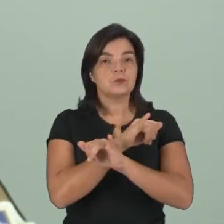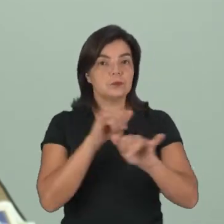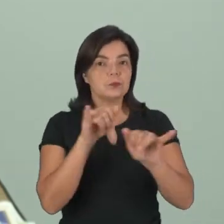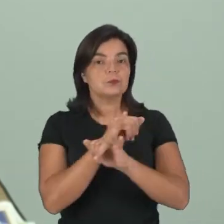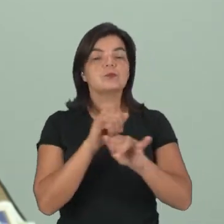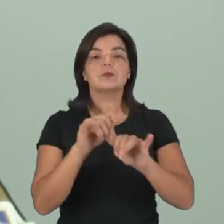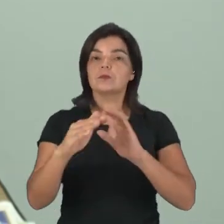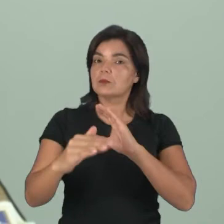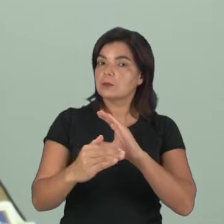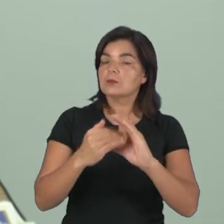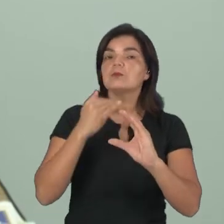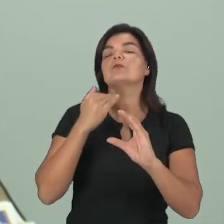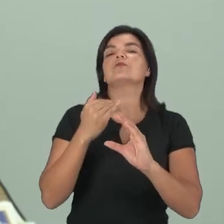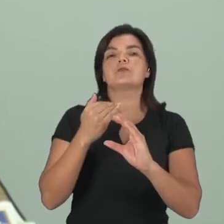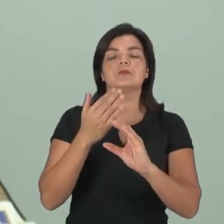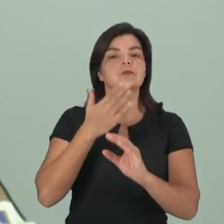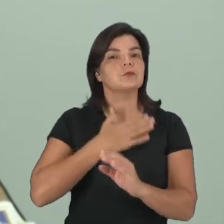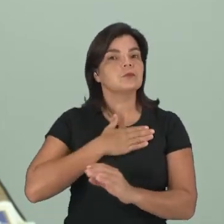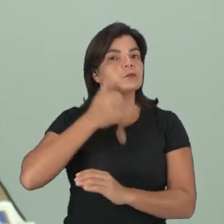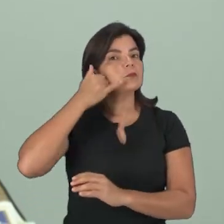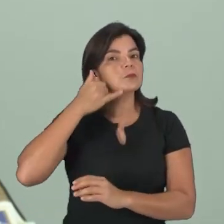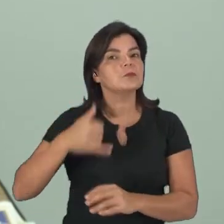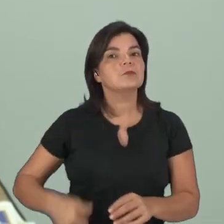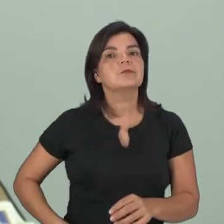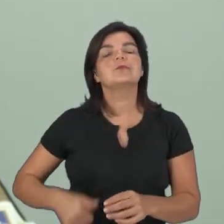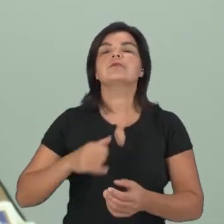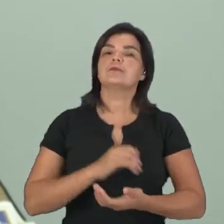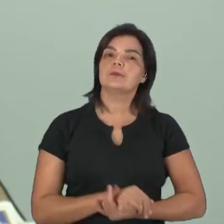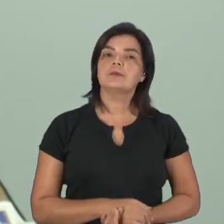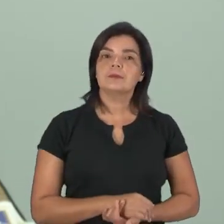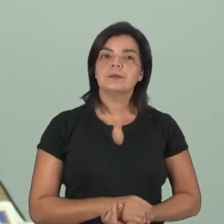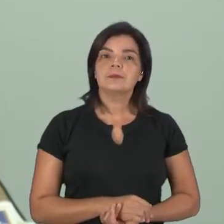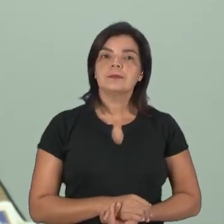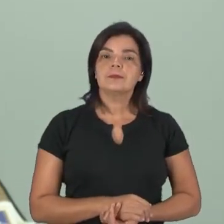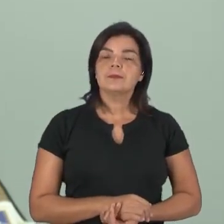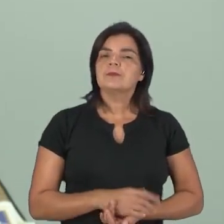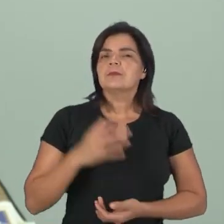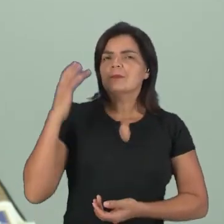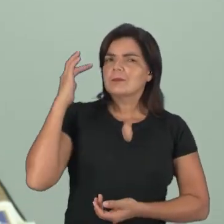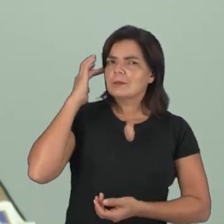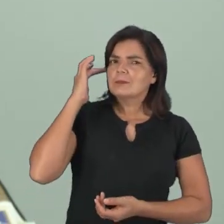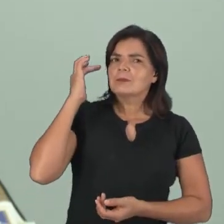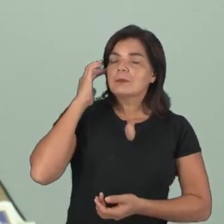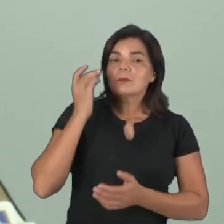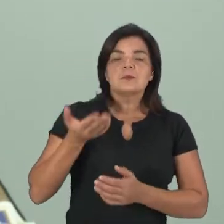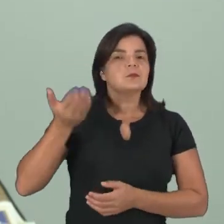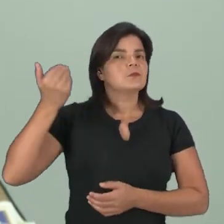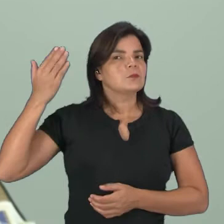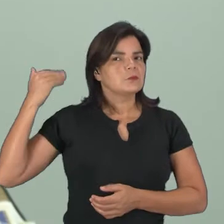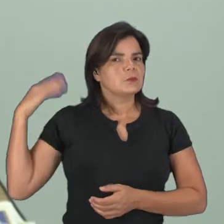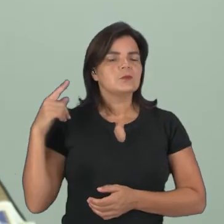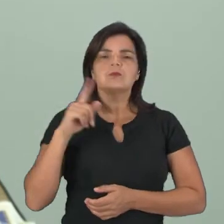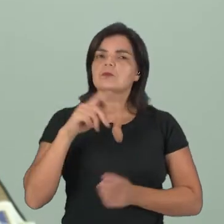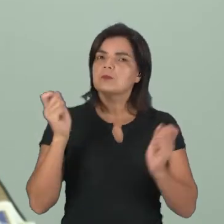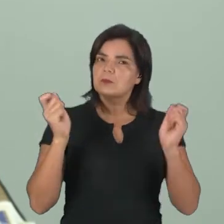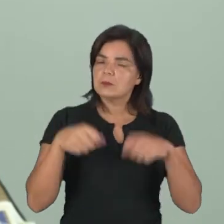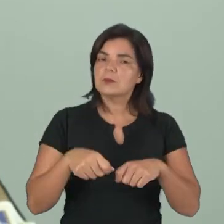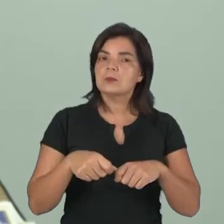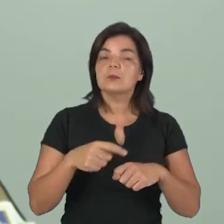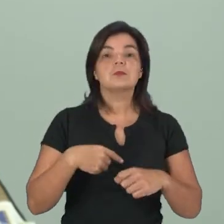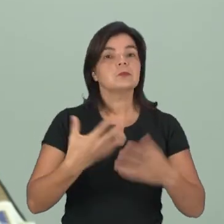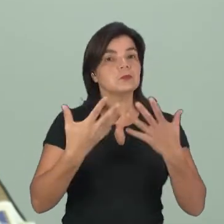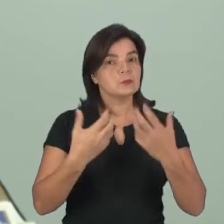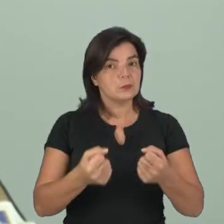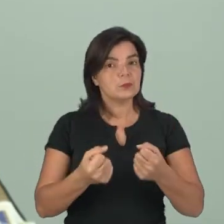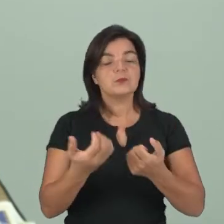informação que eu recebi no meu celular Hum será que antigamente era possível a gente